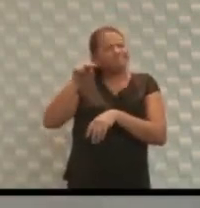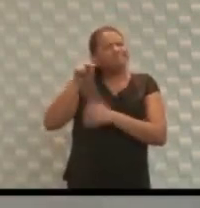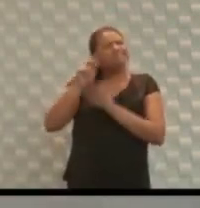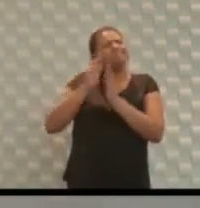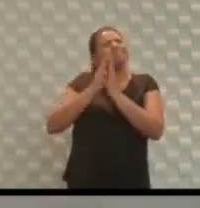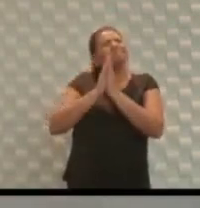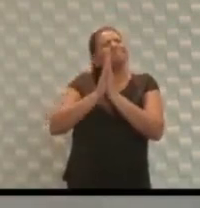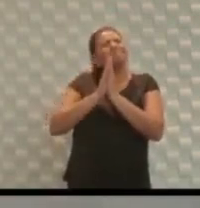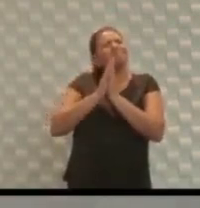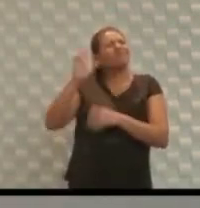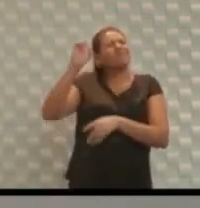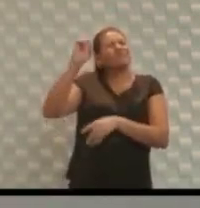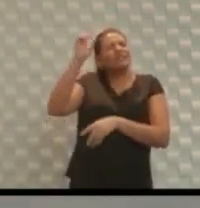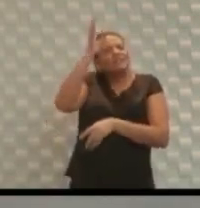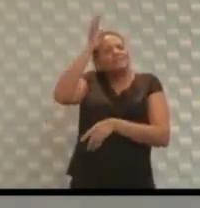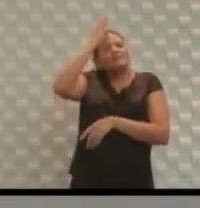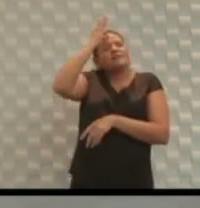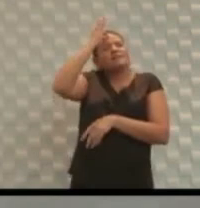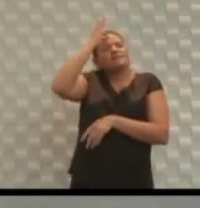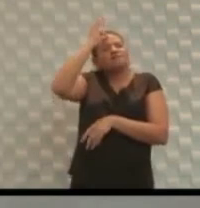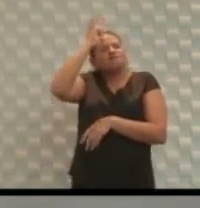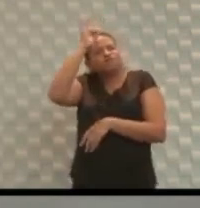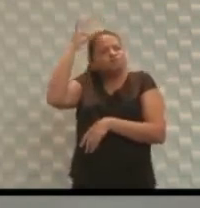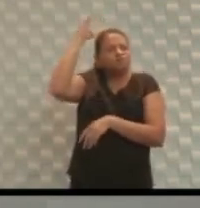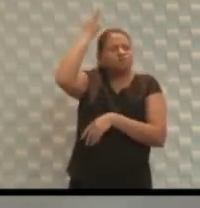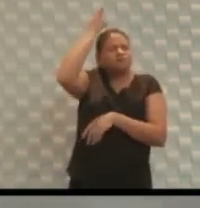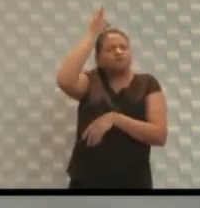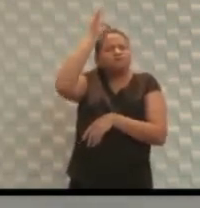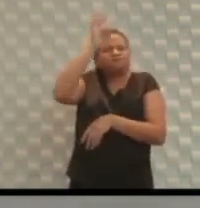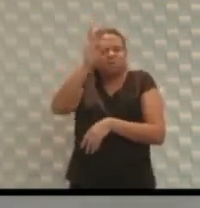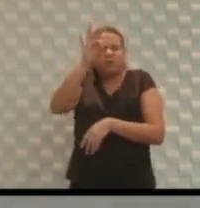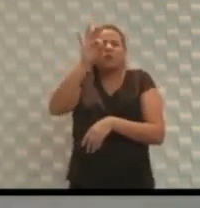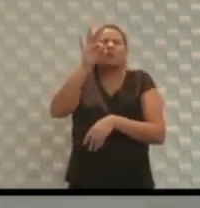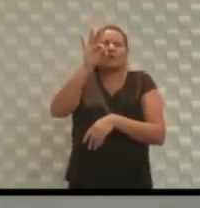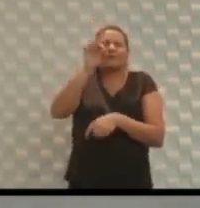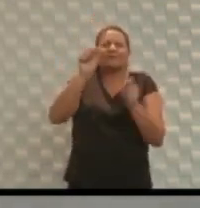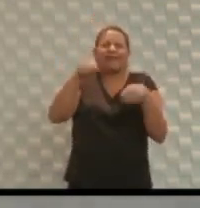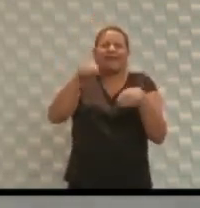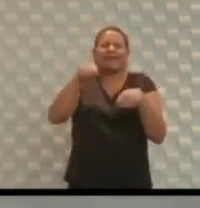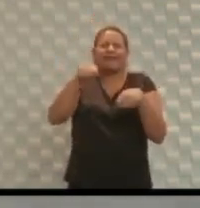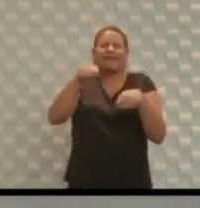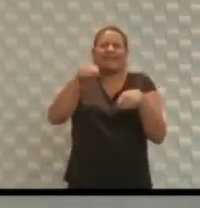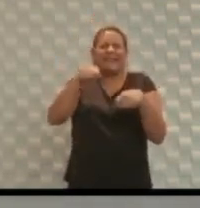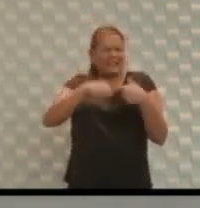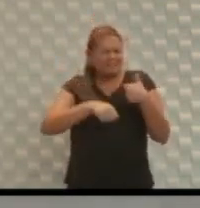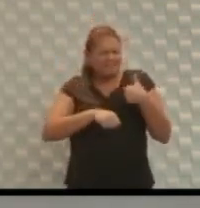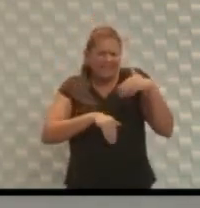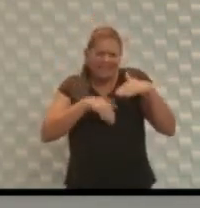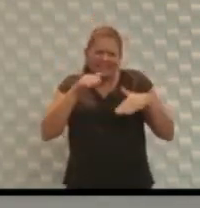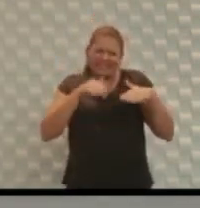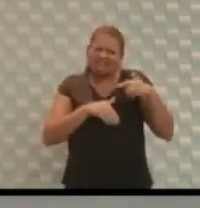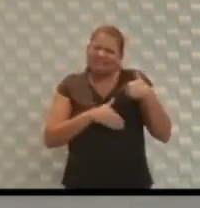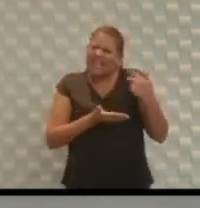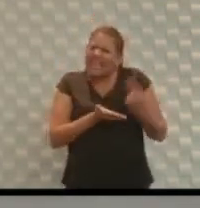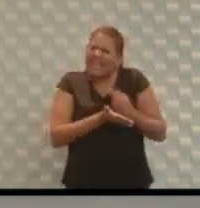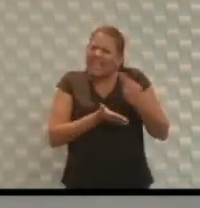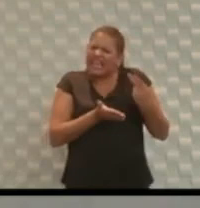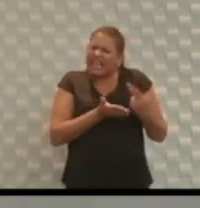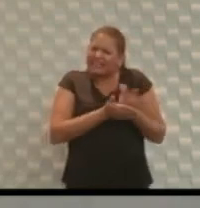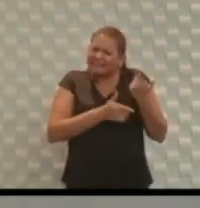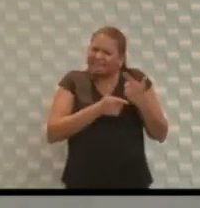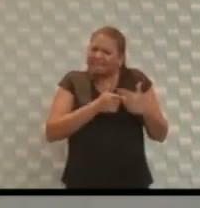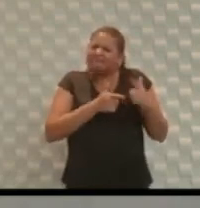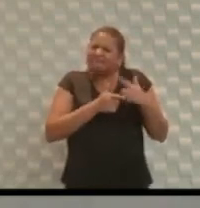que transforma as nossas vidas, que convence, Senhor Deus, dos nossos erros. É aquele